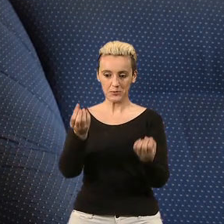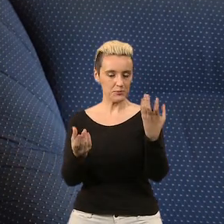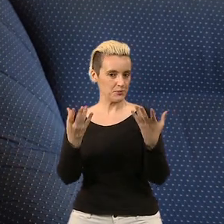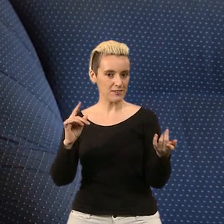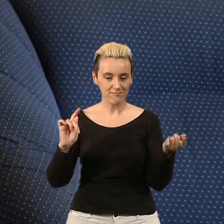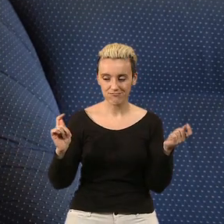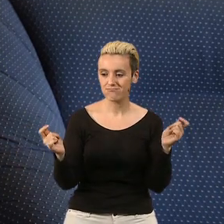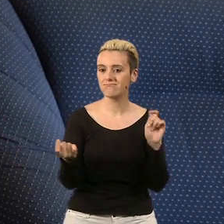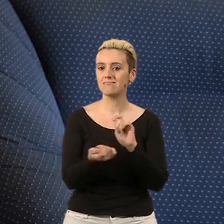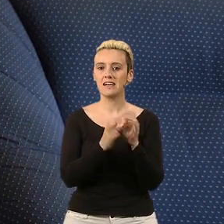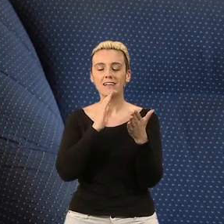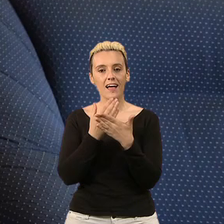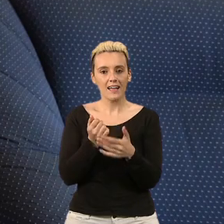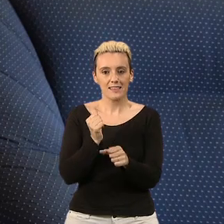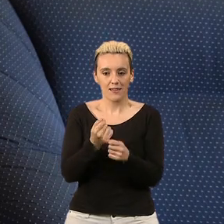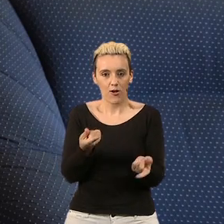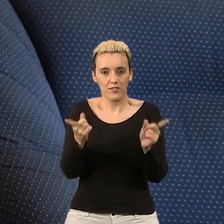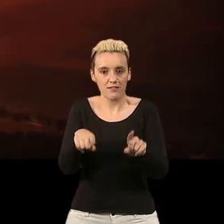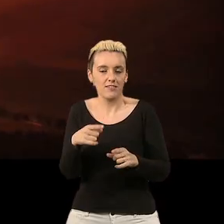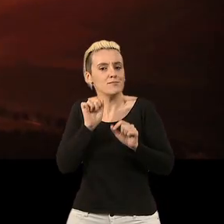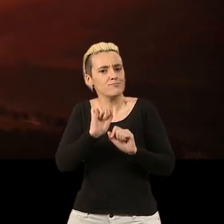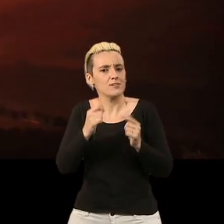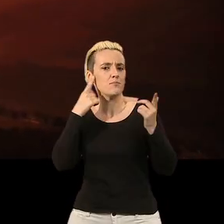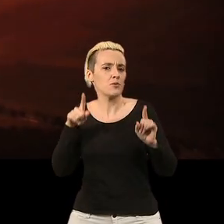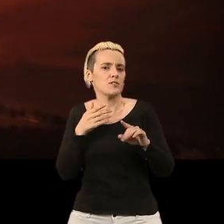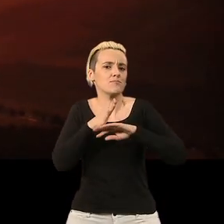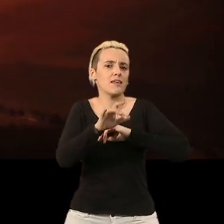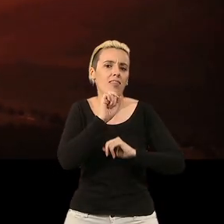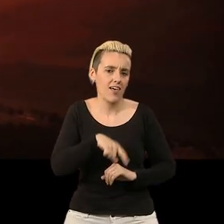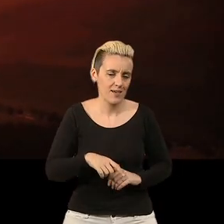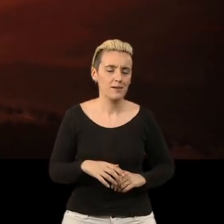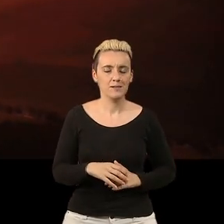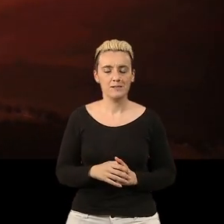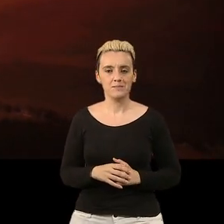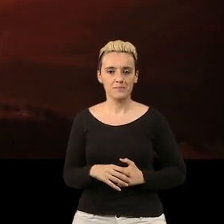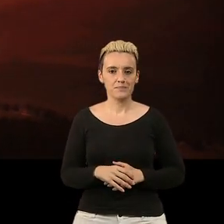voltar a trabalhar e a fazer concertos.